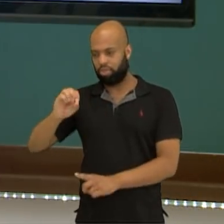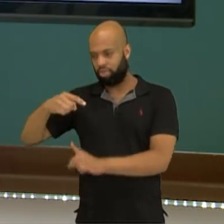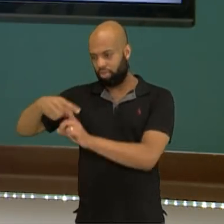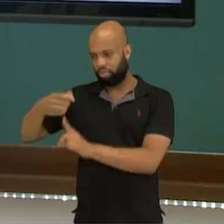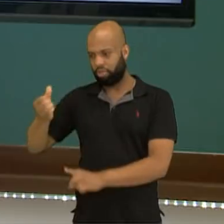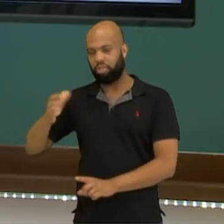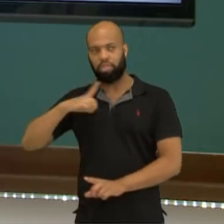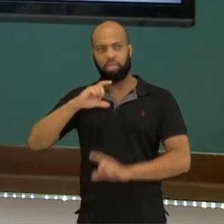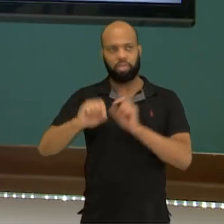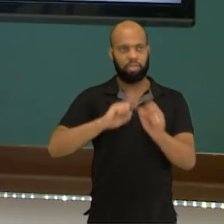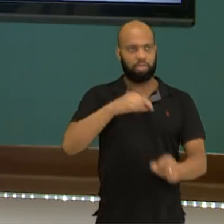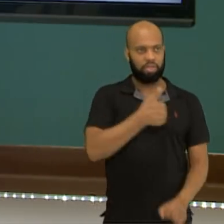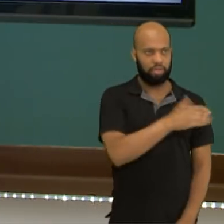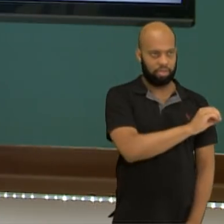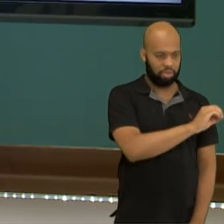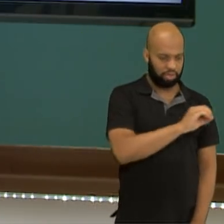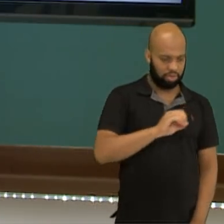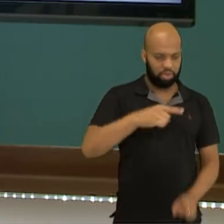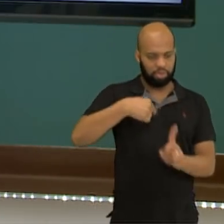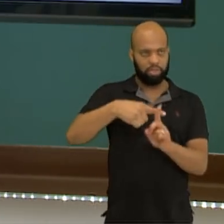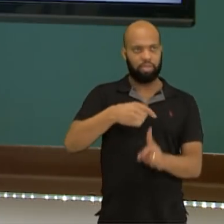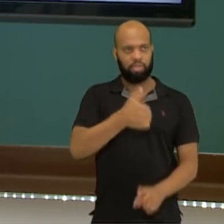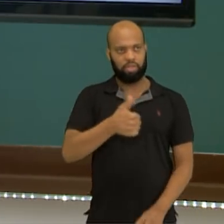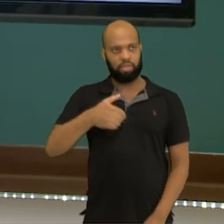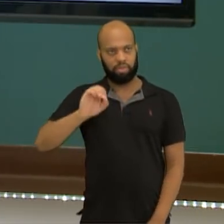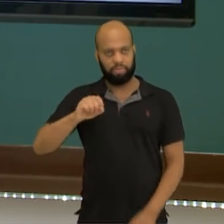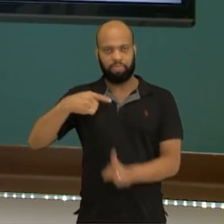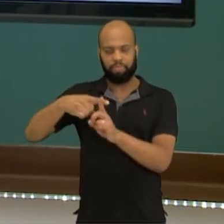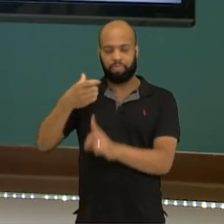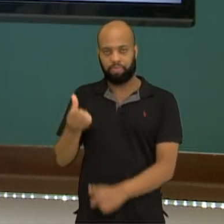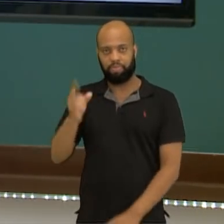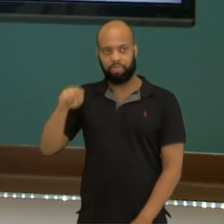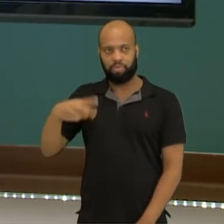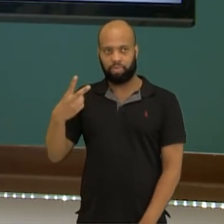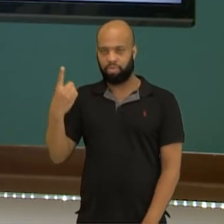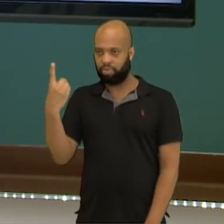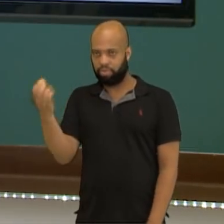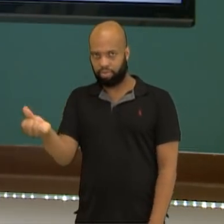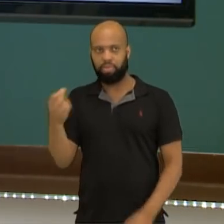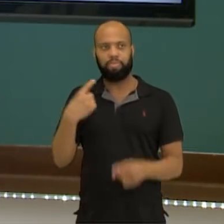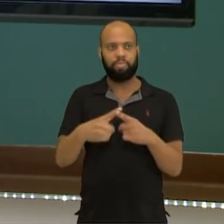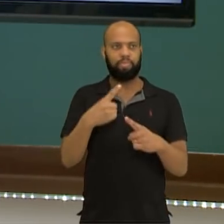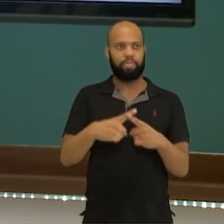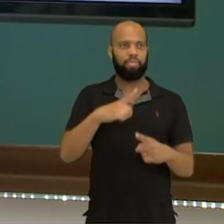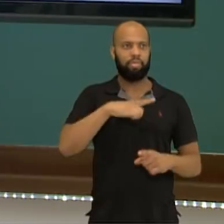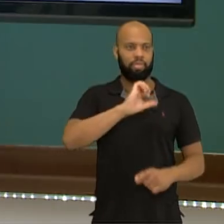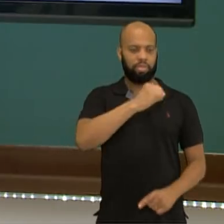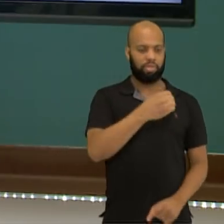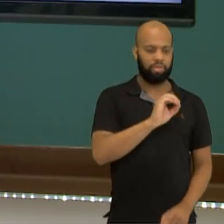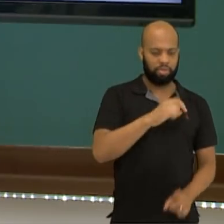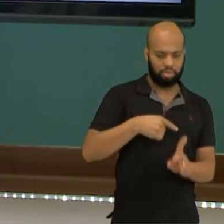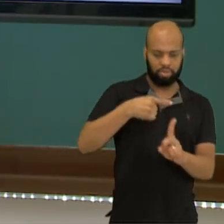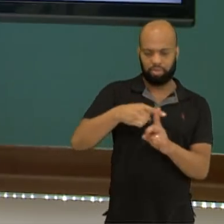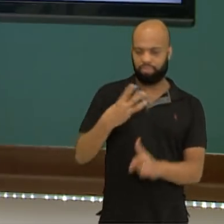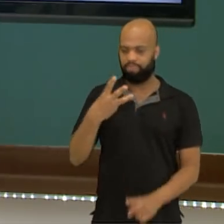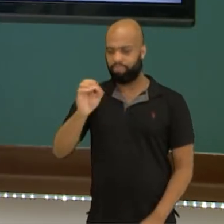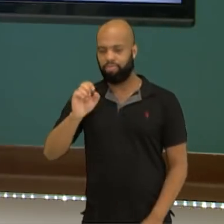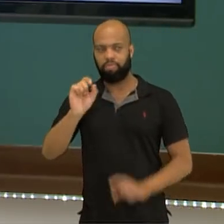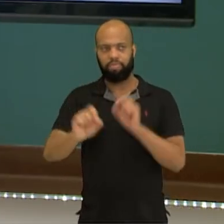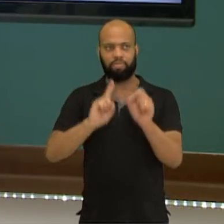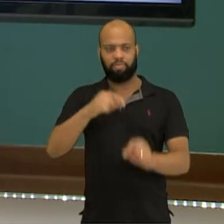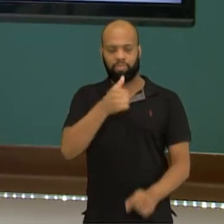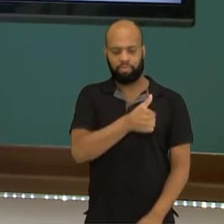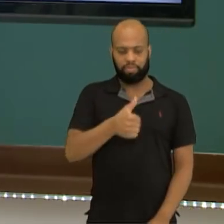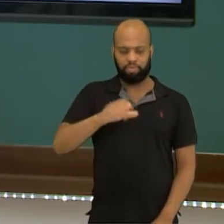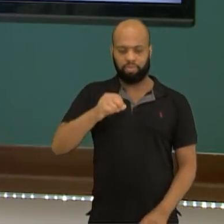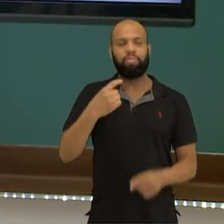100 mais 110 mais 6, 216. Por quê? O 80 mais 30 aqui dá 110, porque